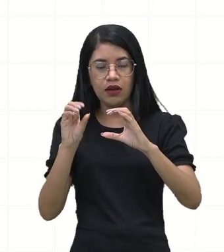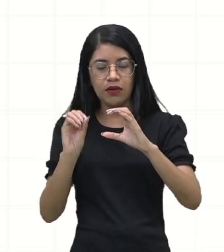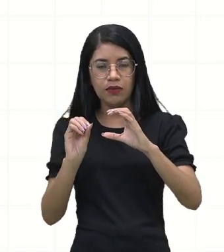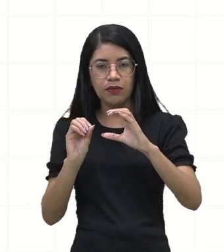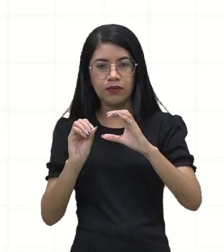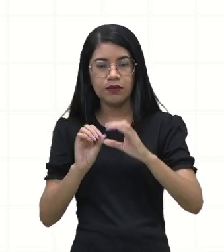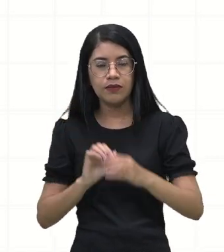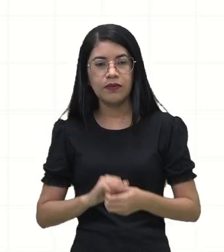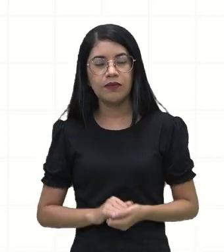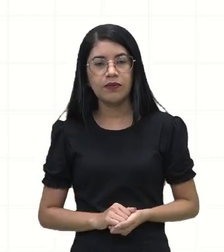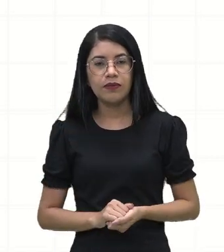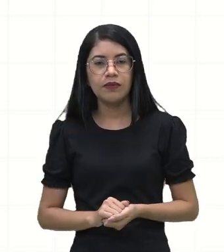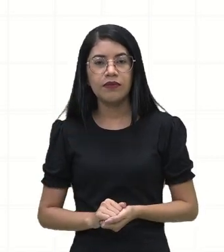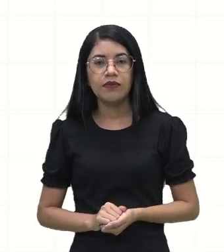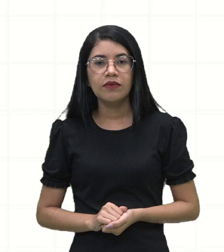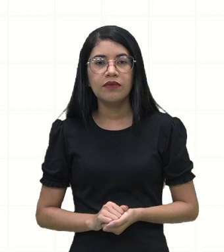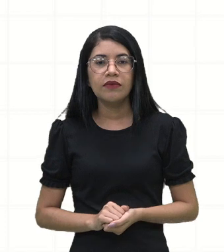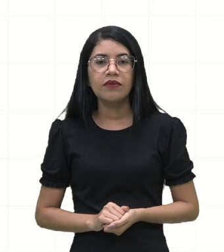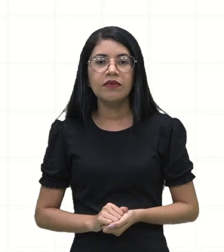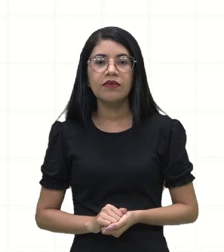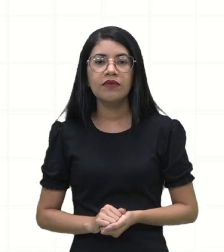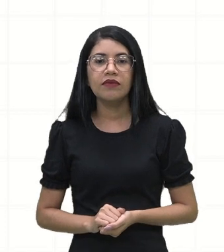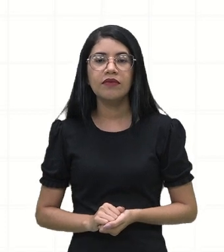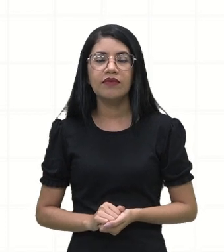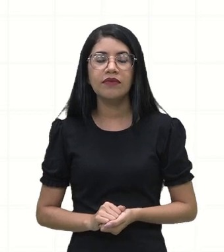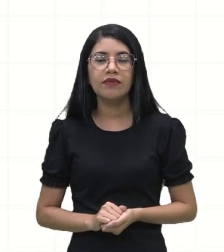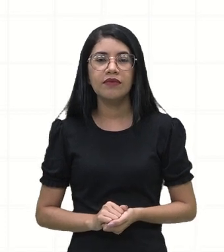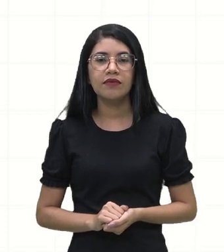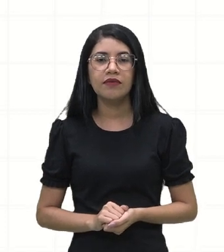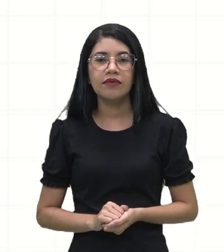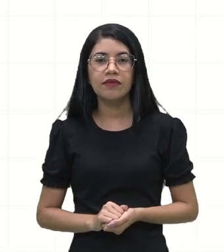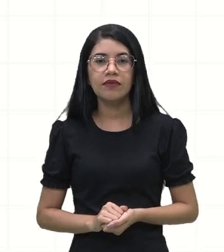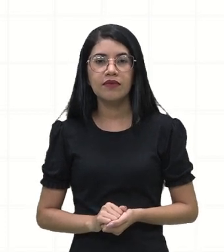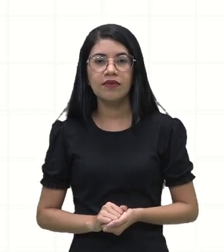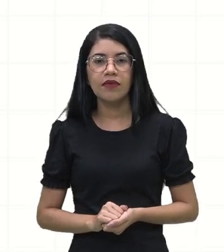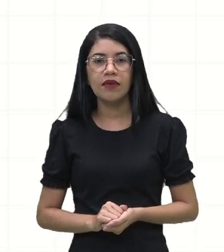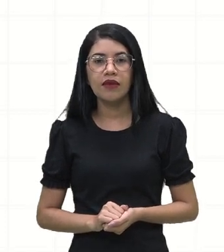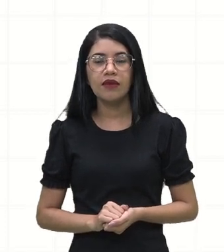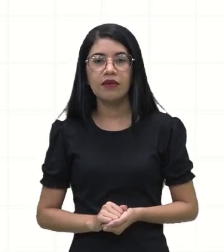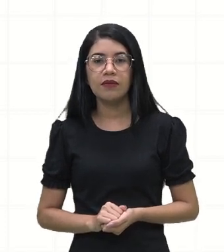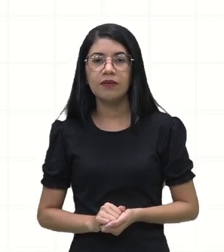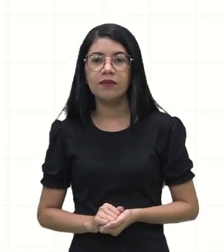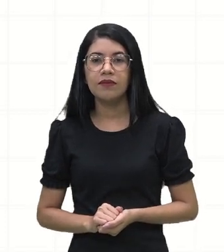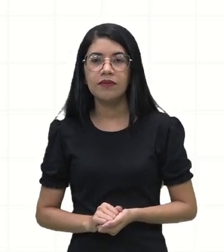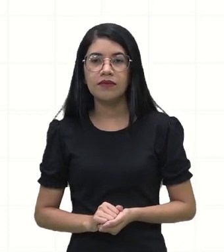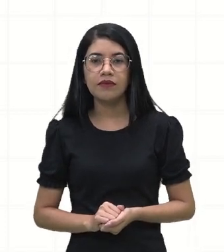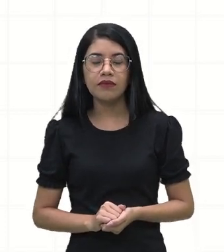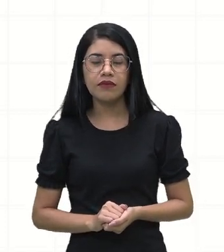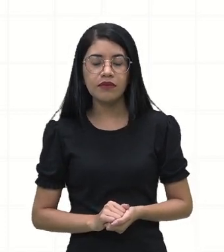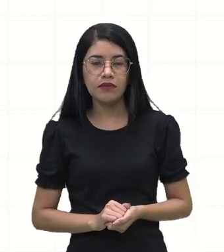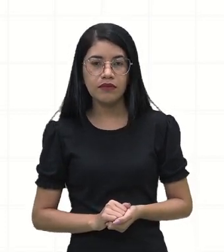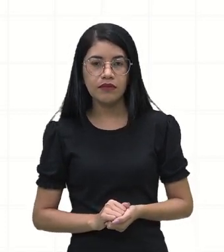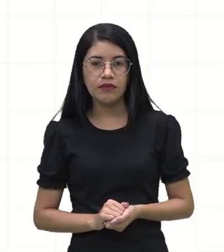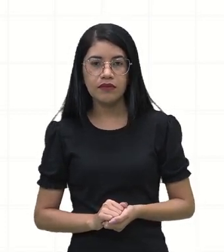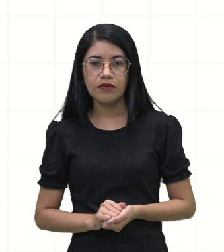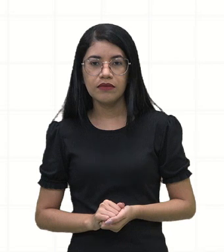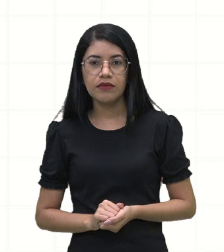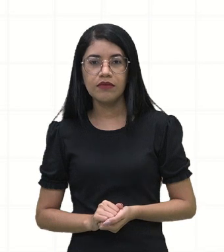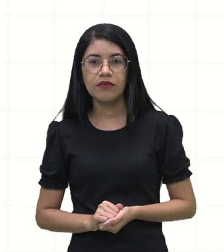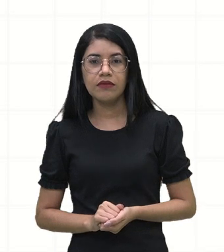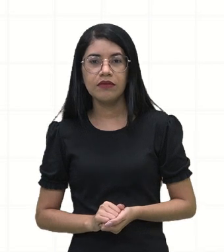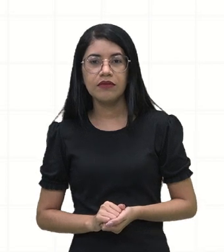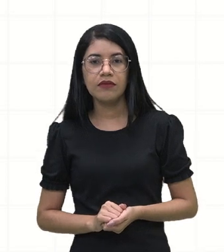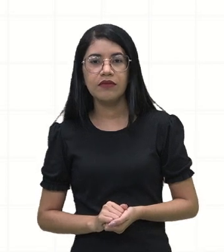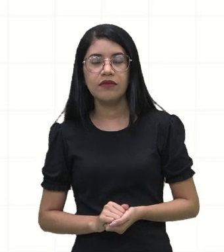uma extremidade ao centro da circunferência e a outra extremidade desse segmento é a própria extremidade